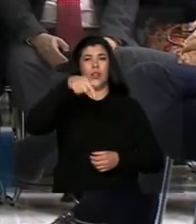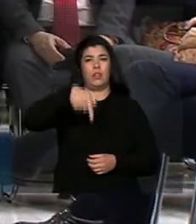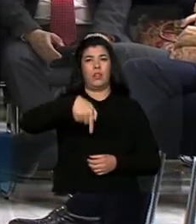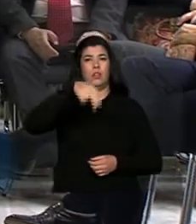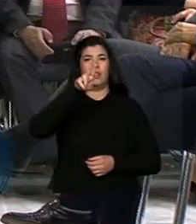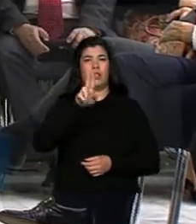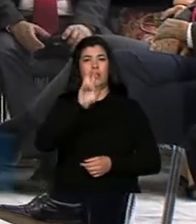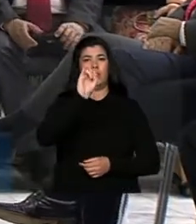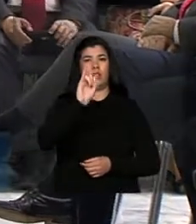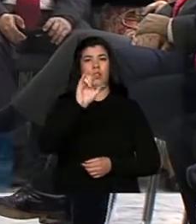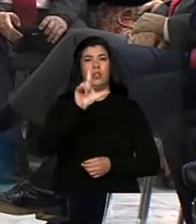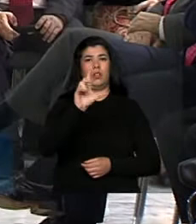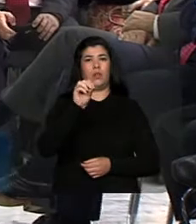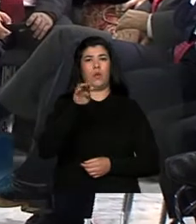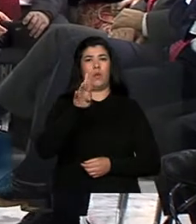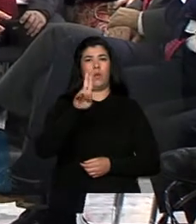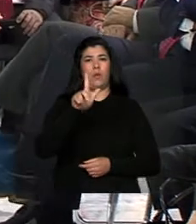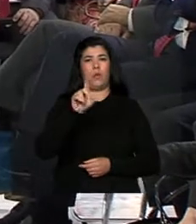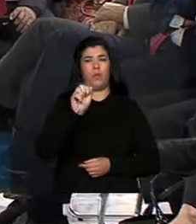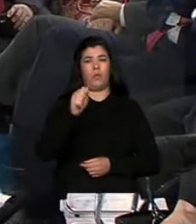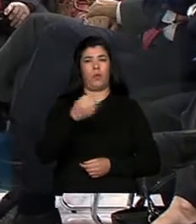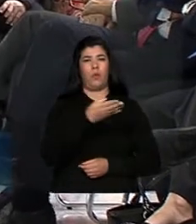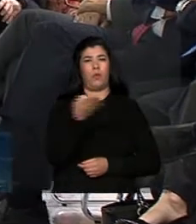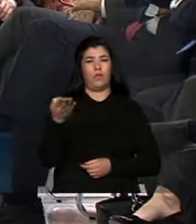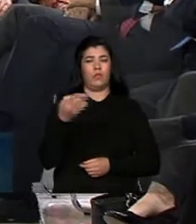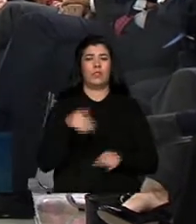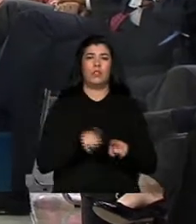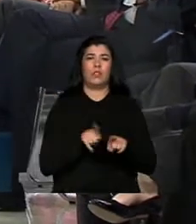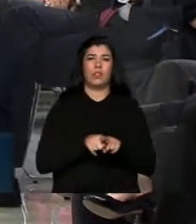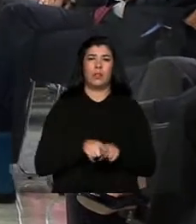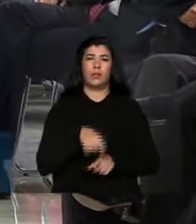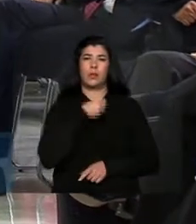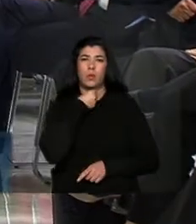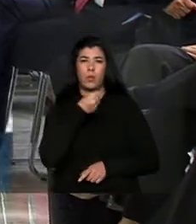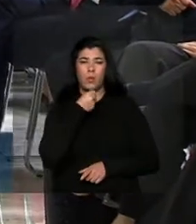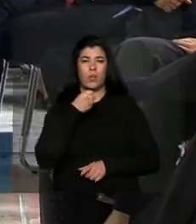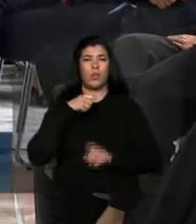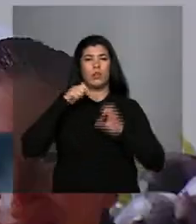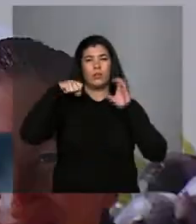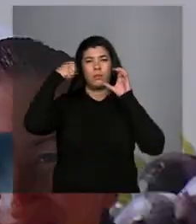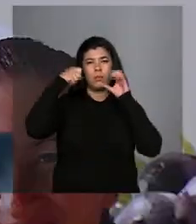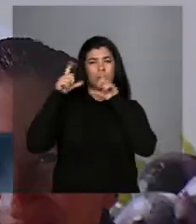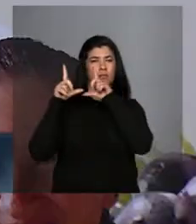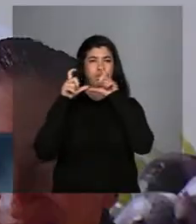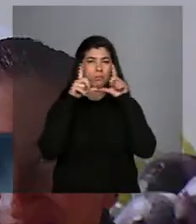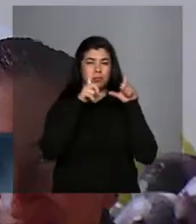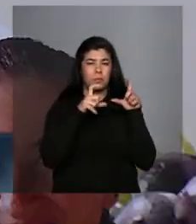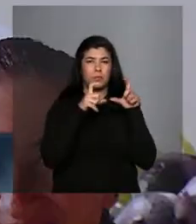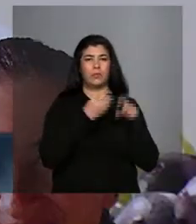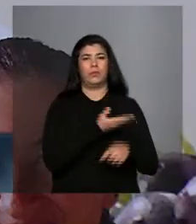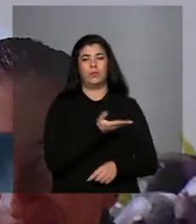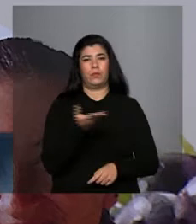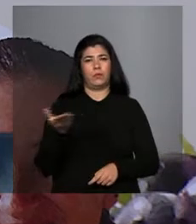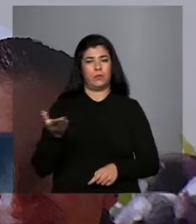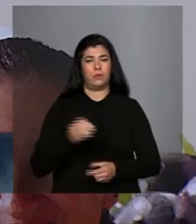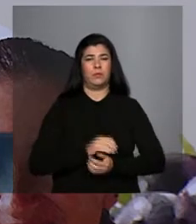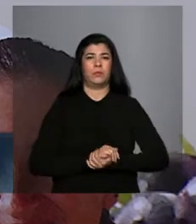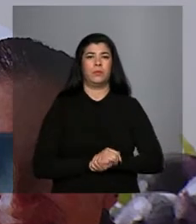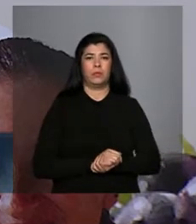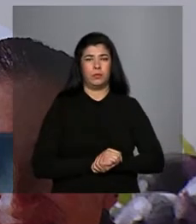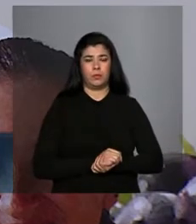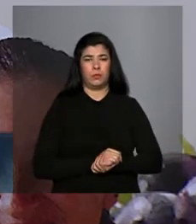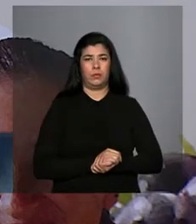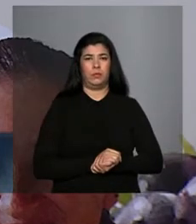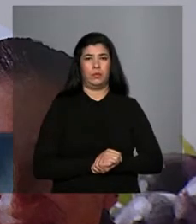CONAC. Senhores jornalistas, senhoras jornalistas, fotógrafos e